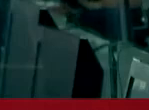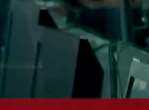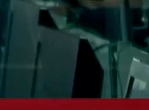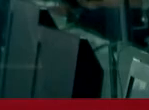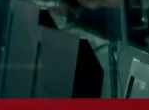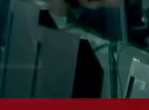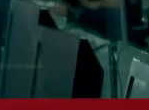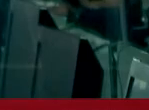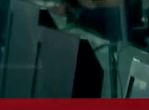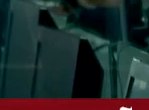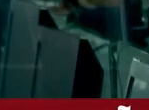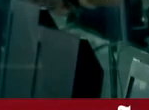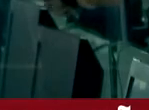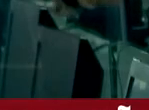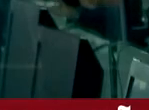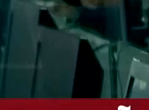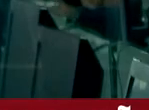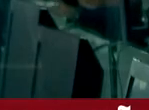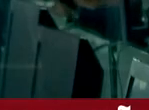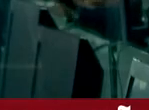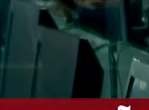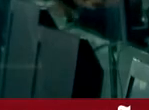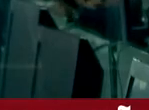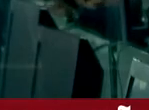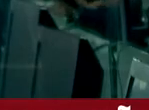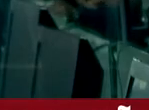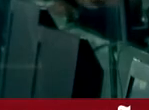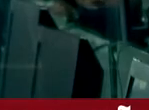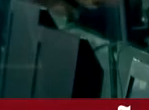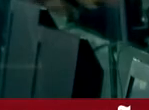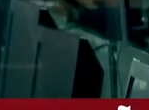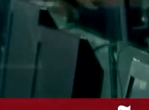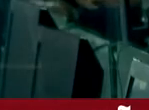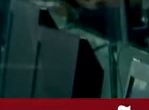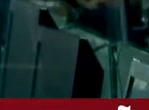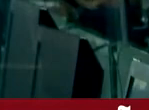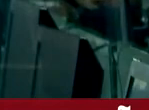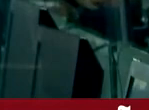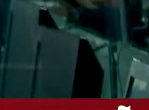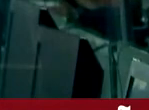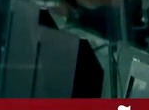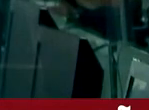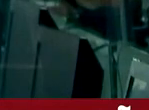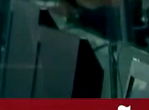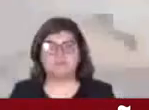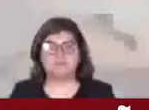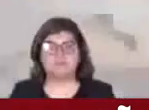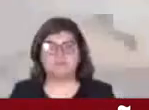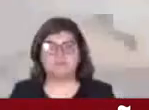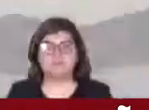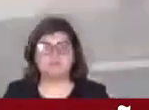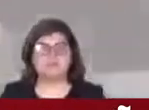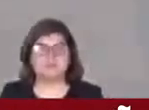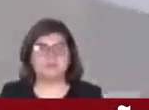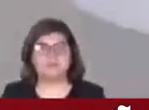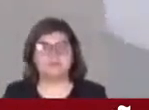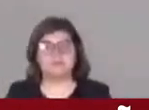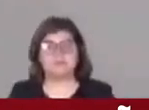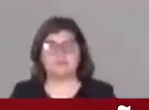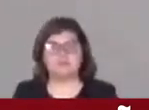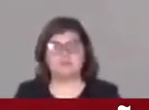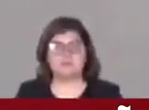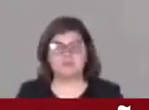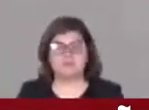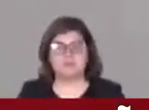TSE realiza nova etapa de testes do sistema eletrônico de votação para as eleições de 2022. Michael Mendes. A ideia